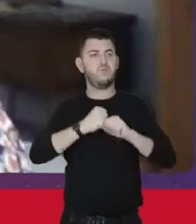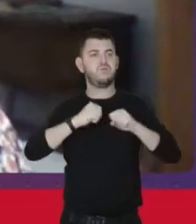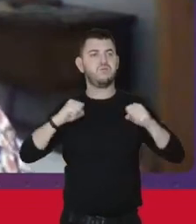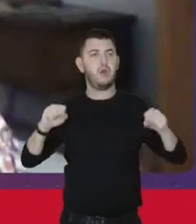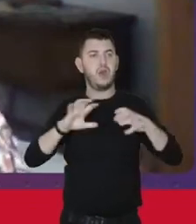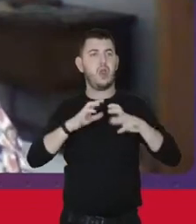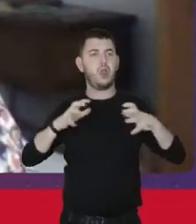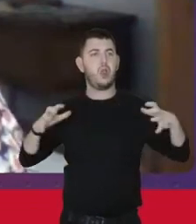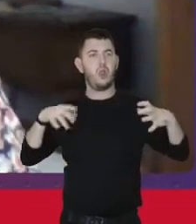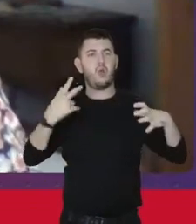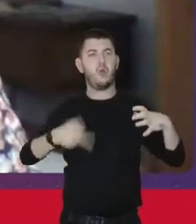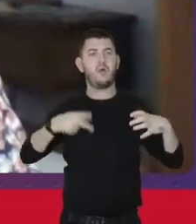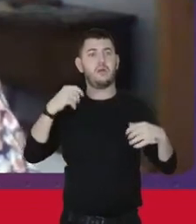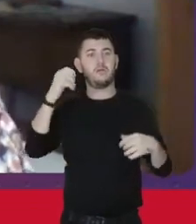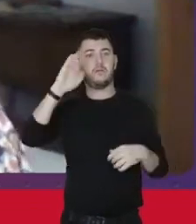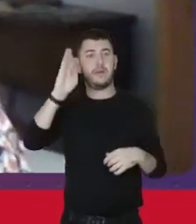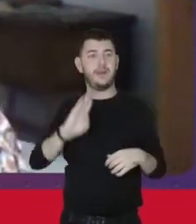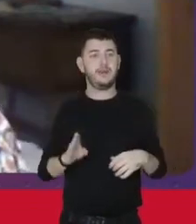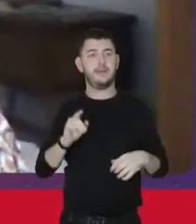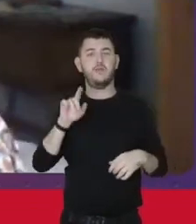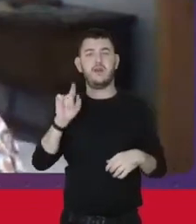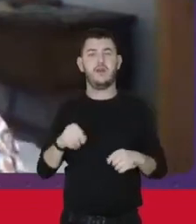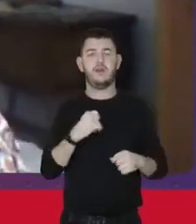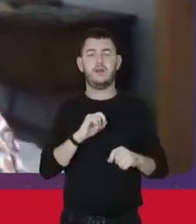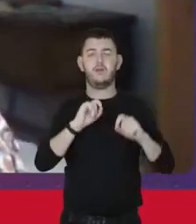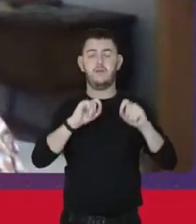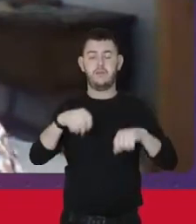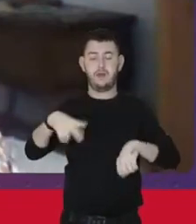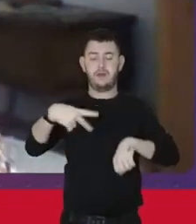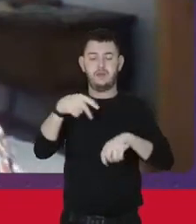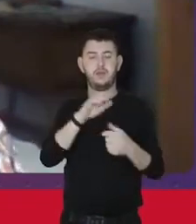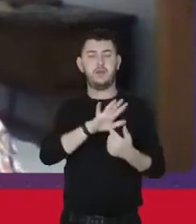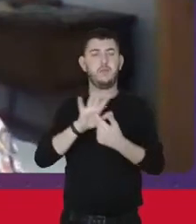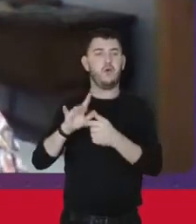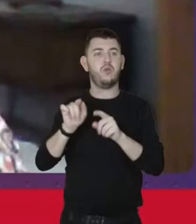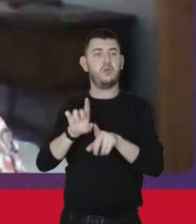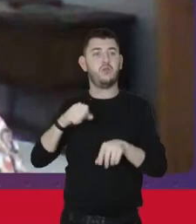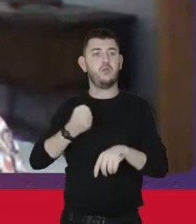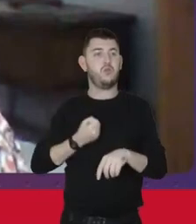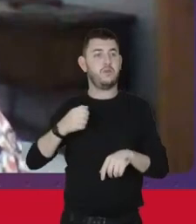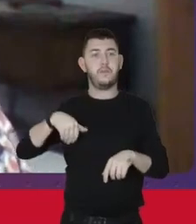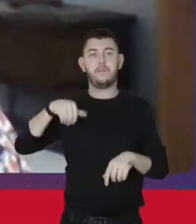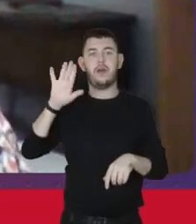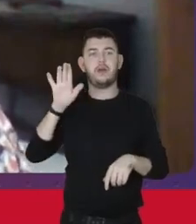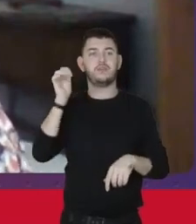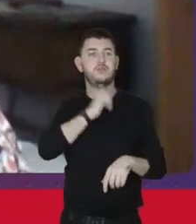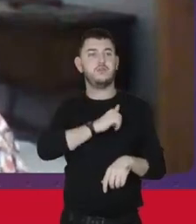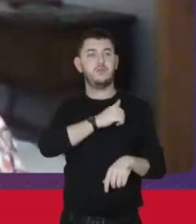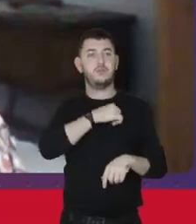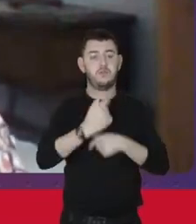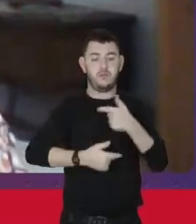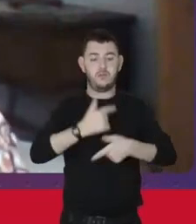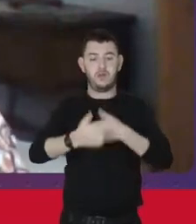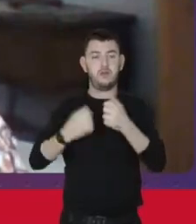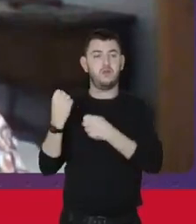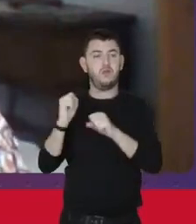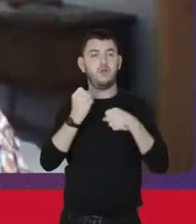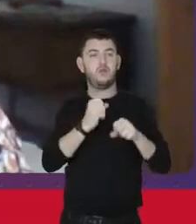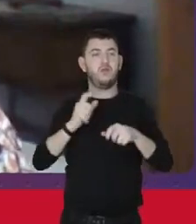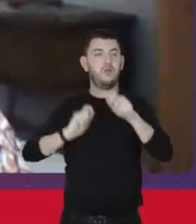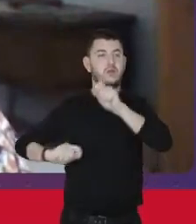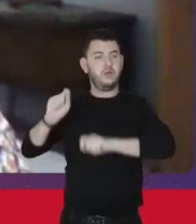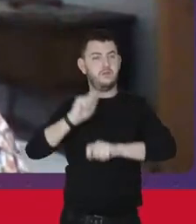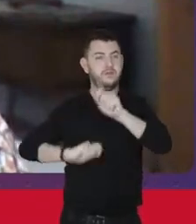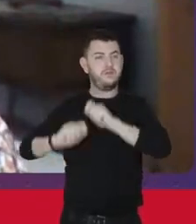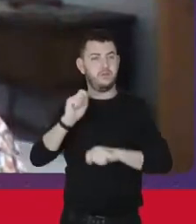que se emprega o maior número de trabalhadoras domésticas no mundo. Hoje, estamos em torno